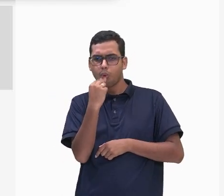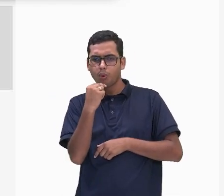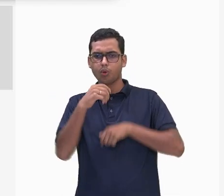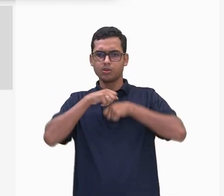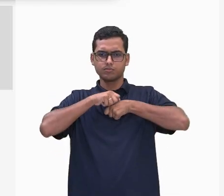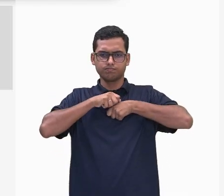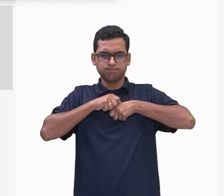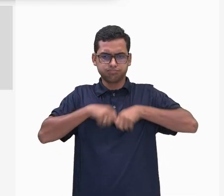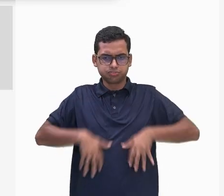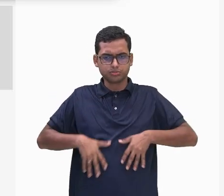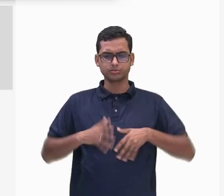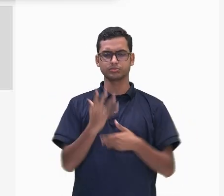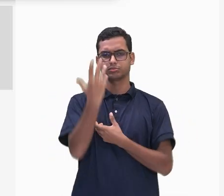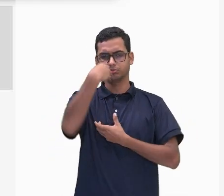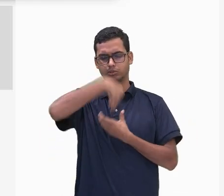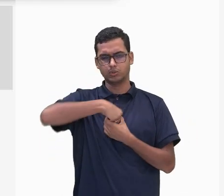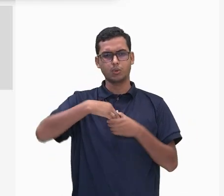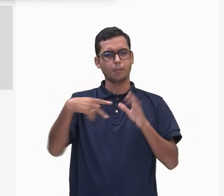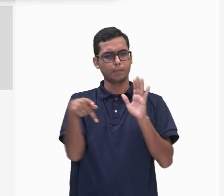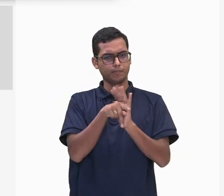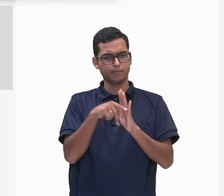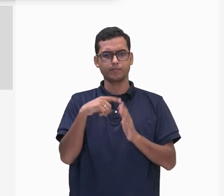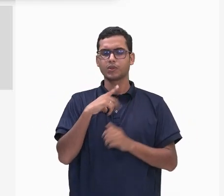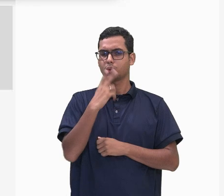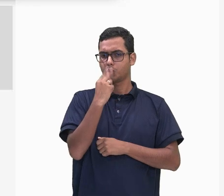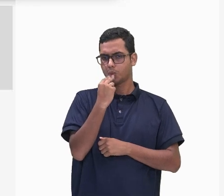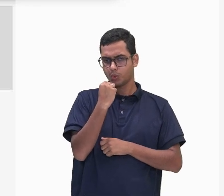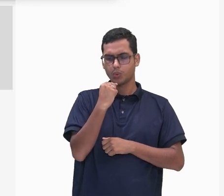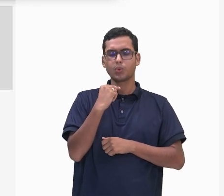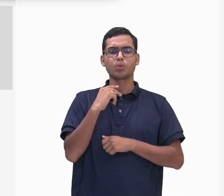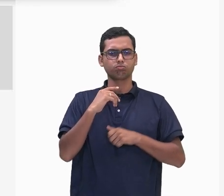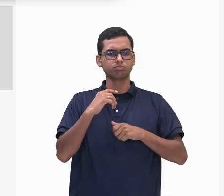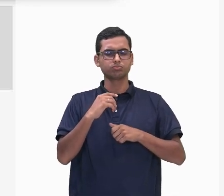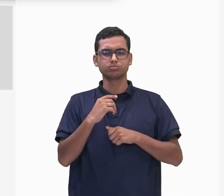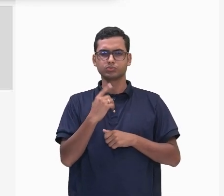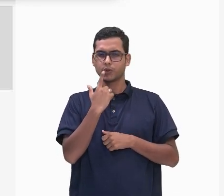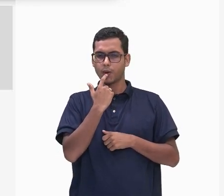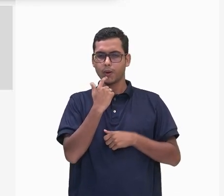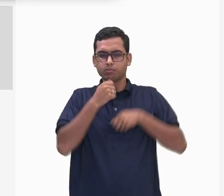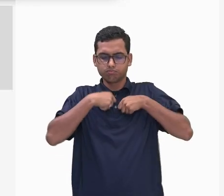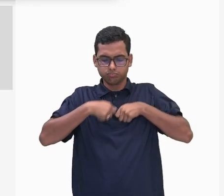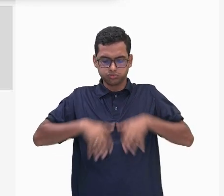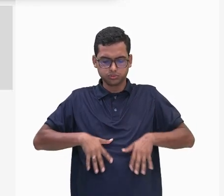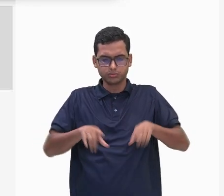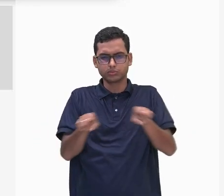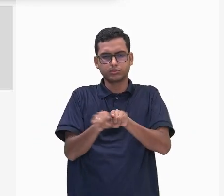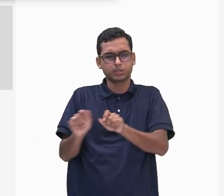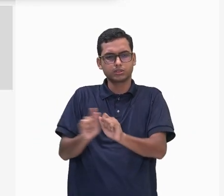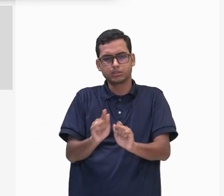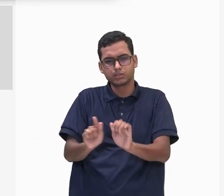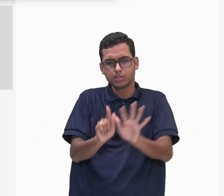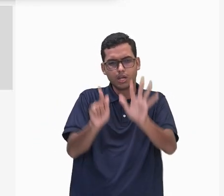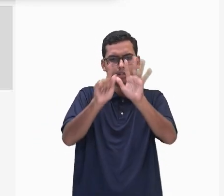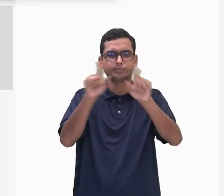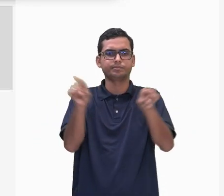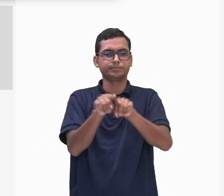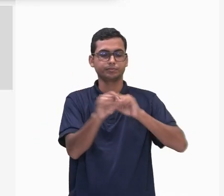bem importante, que ele realiza o transporte de nutrientes, transporte de gases,